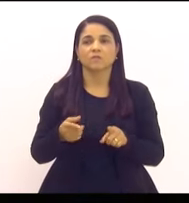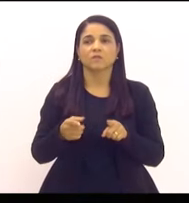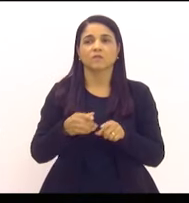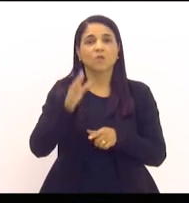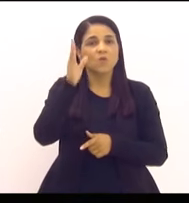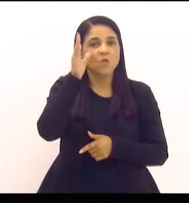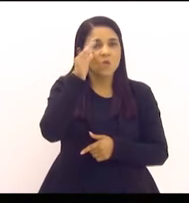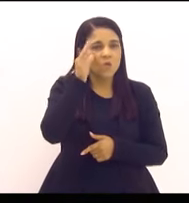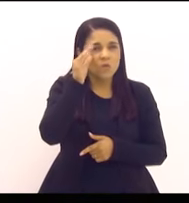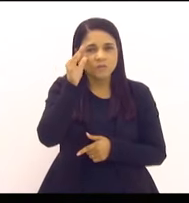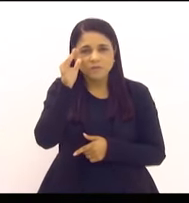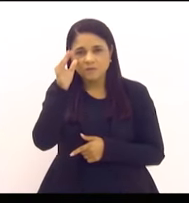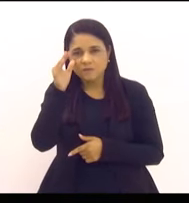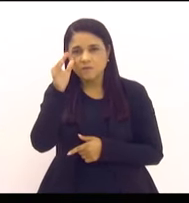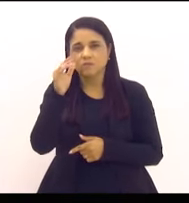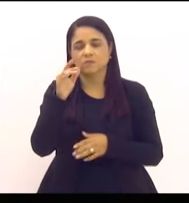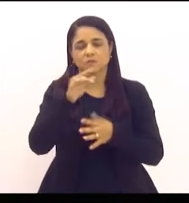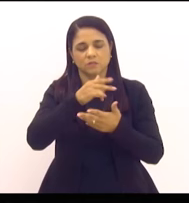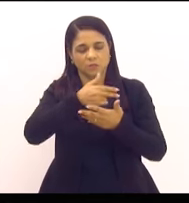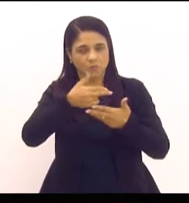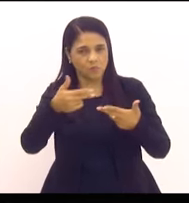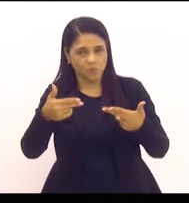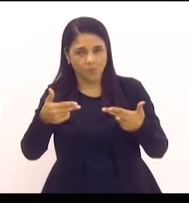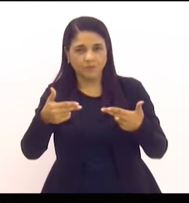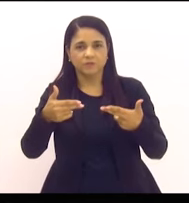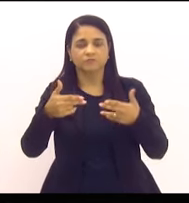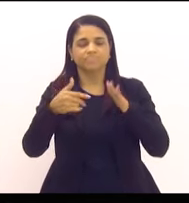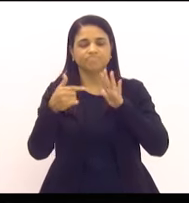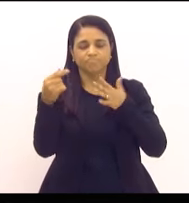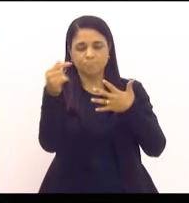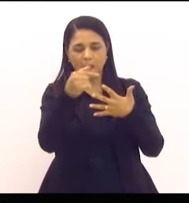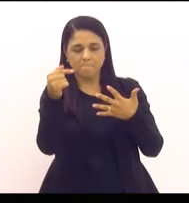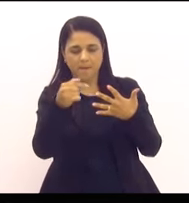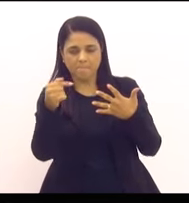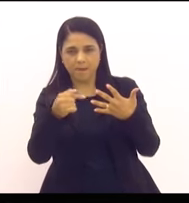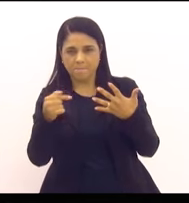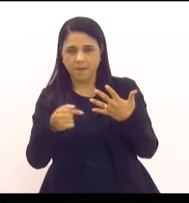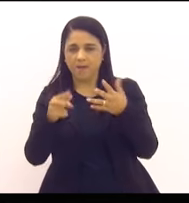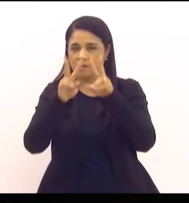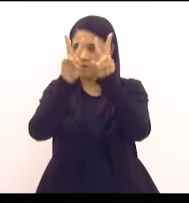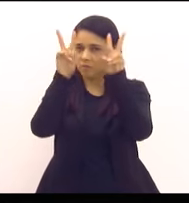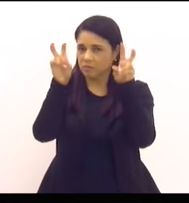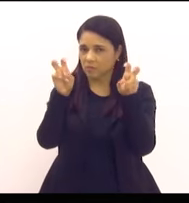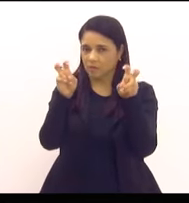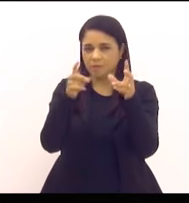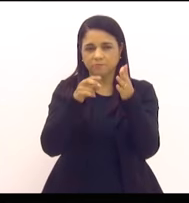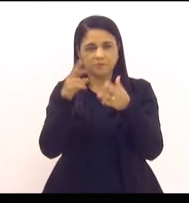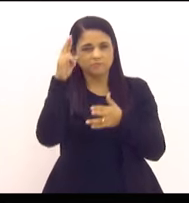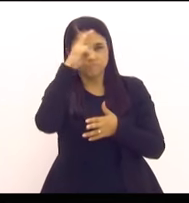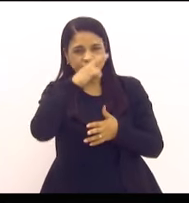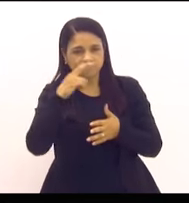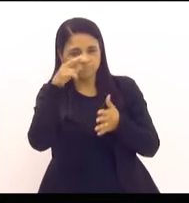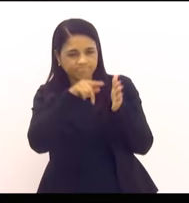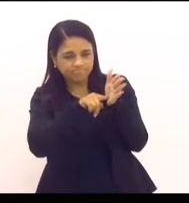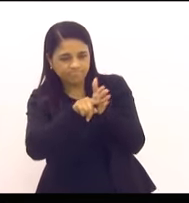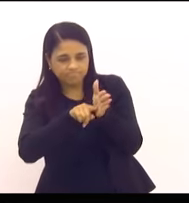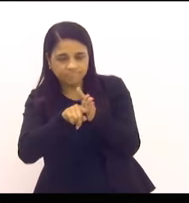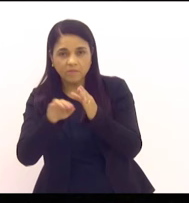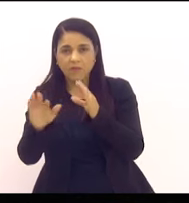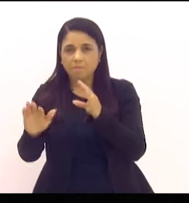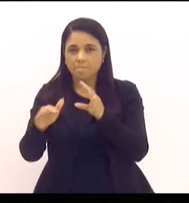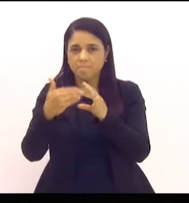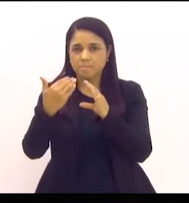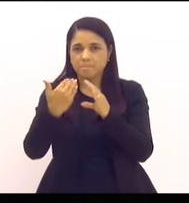observações sobre a matéria que nós estamos nesse momento examinando, que é a mensagem